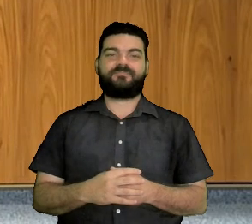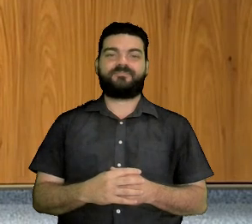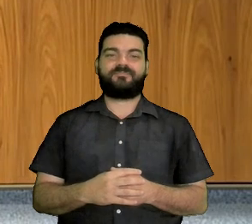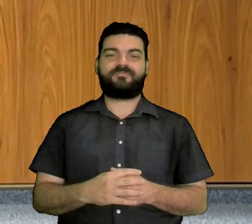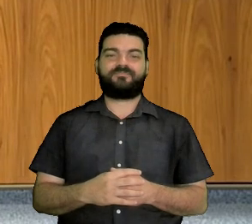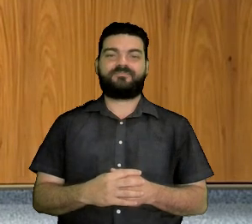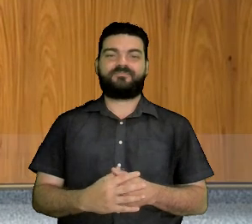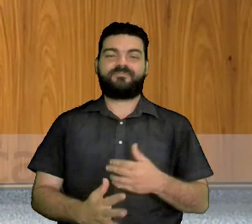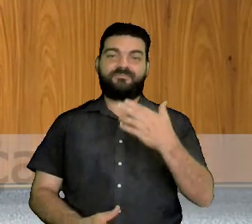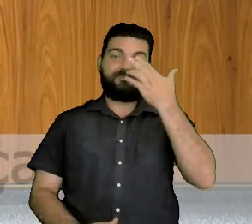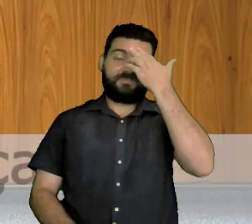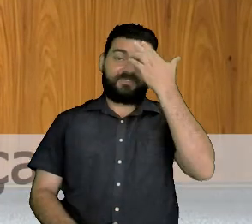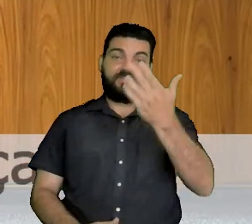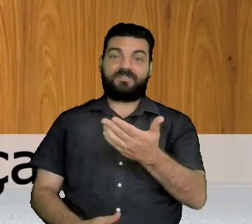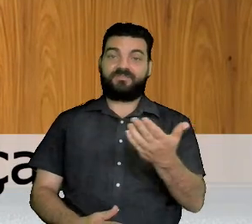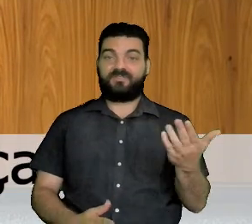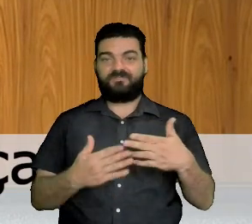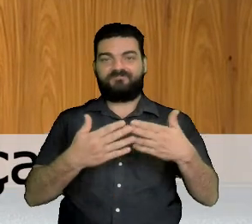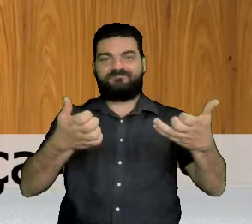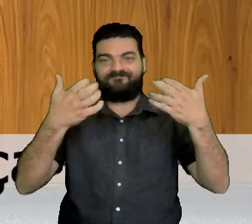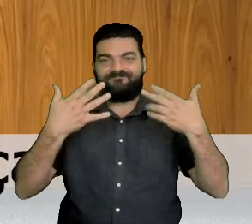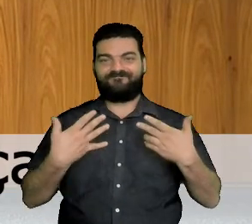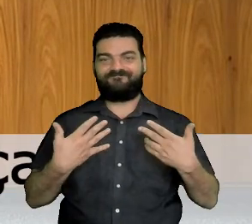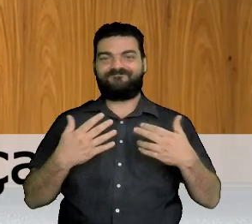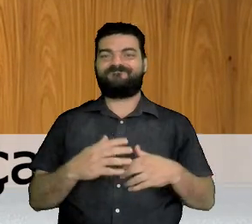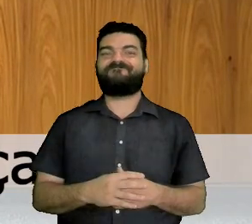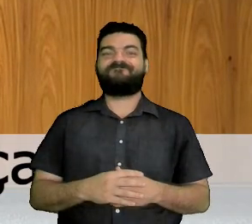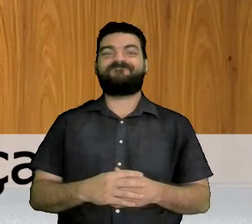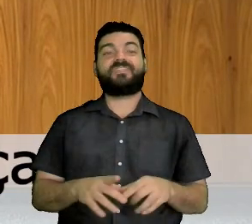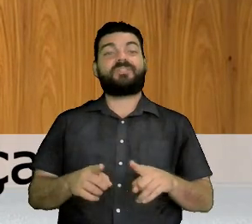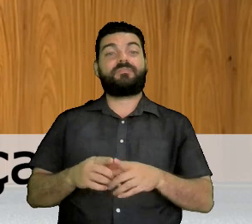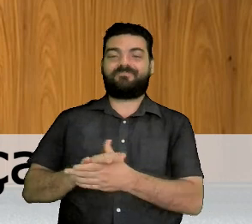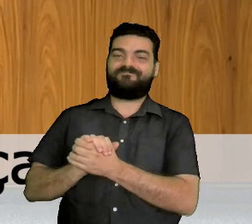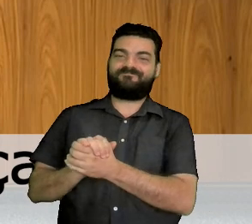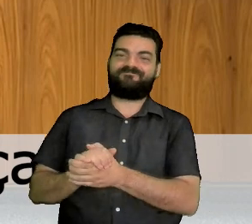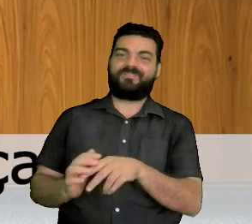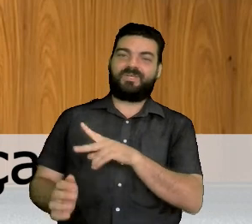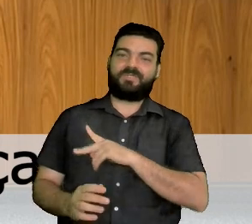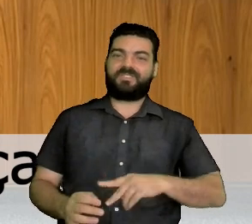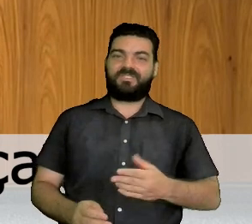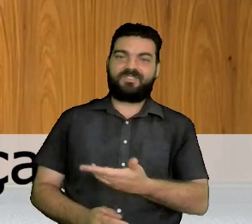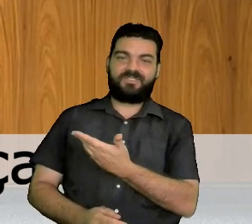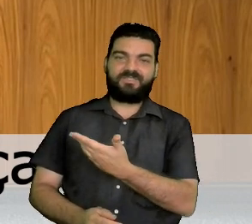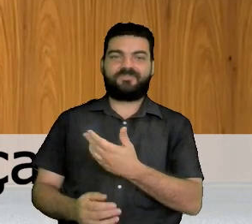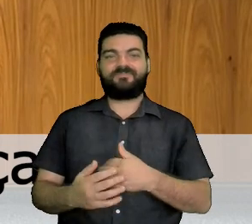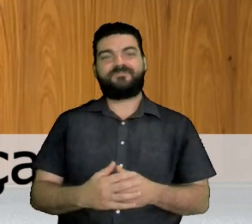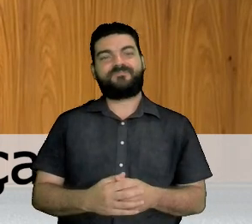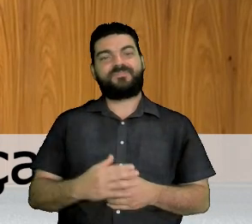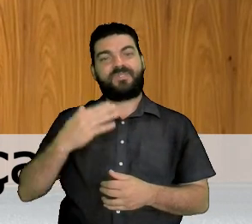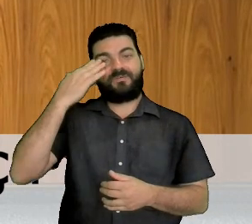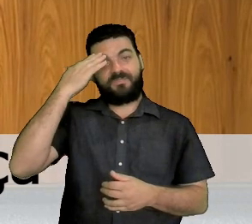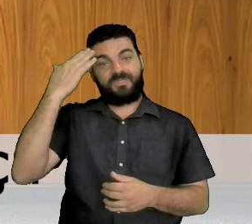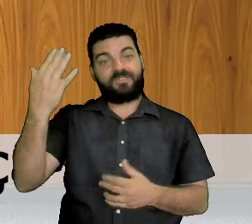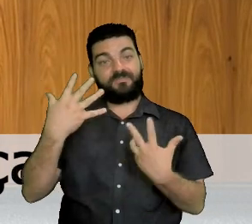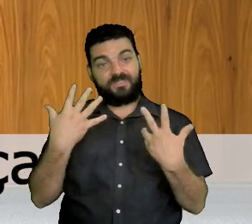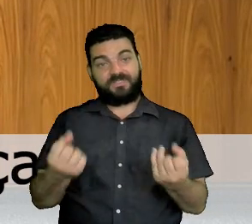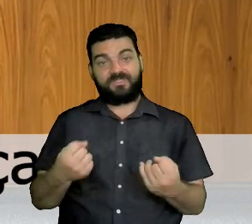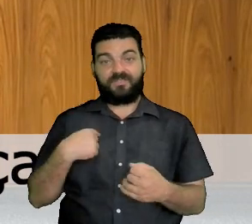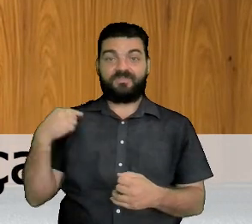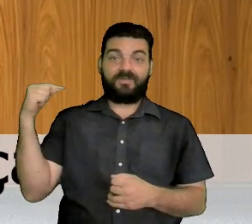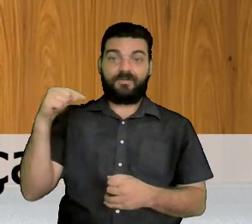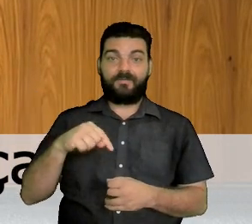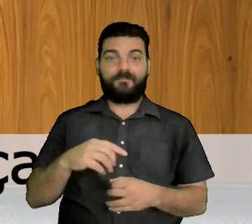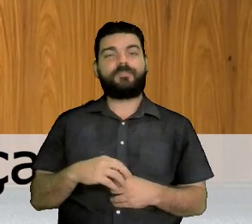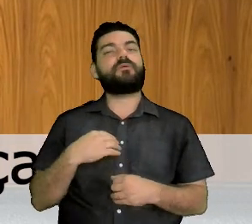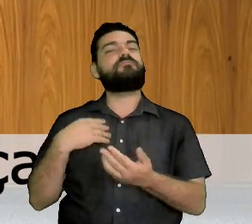Muito obrigado pela apresentação. Cumprimentar a desembargadora presidente, doutora Terezinha, agradecer a recepção. Tivemos a oportunidade